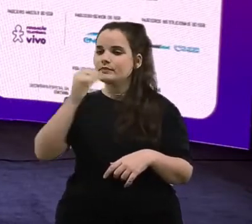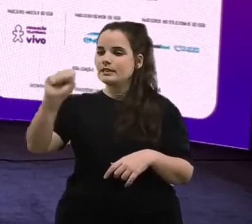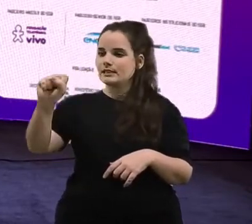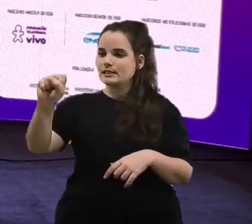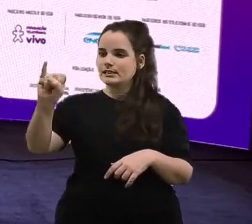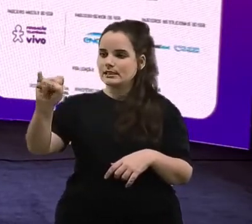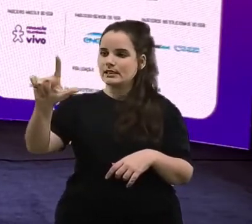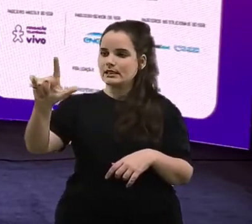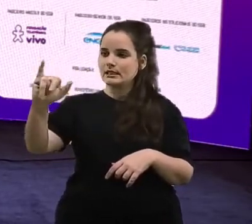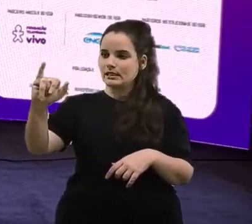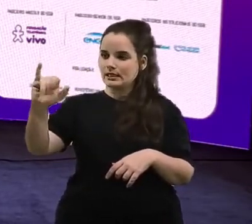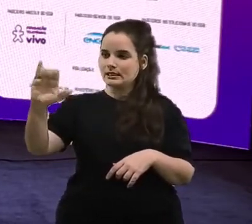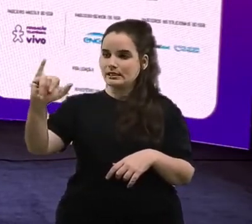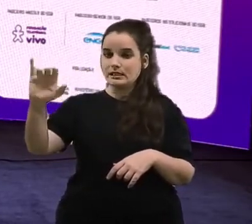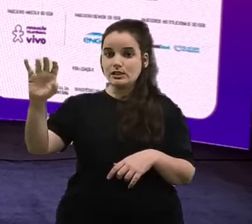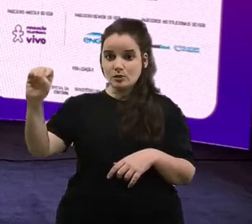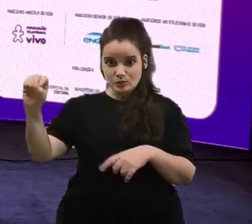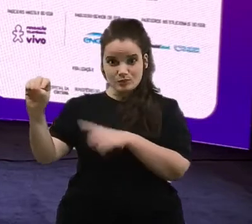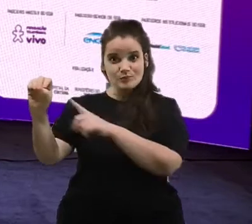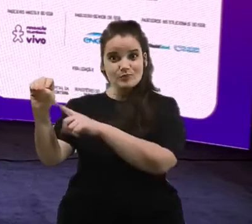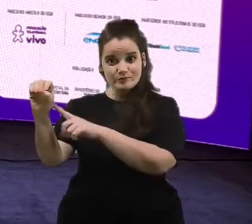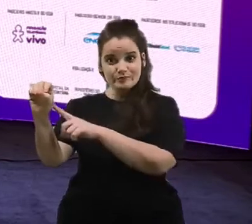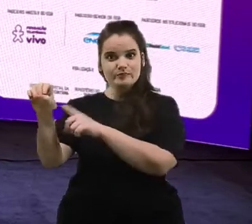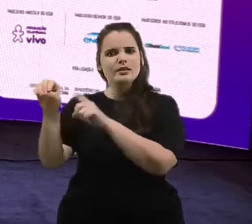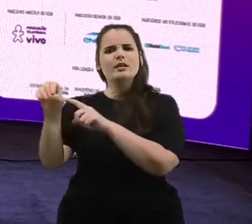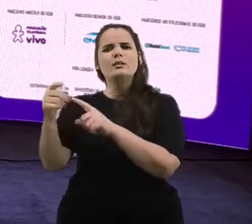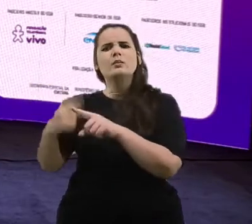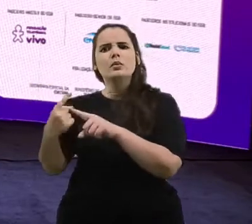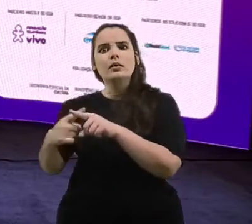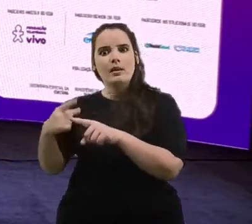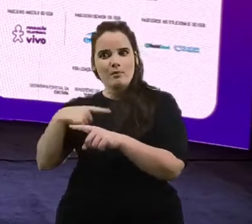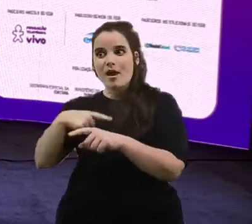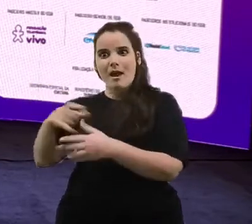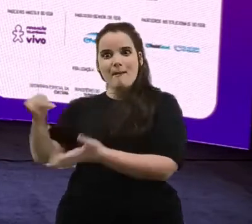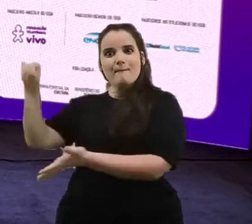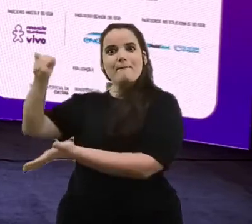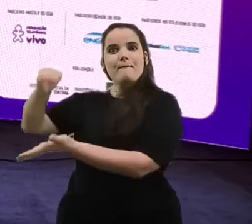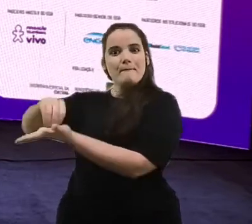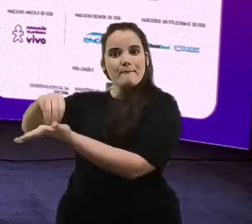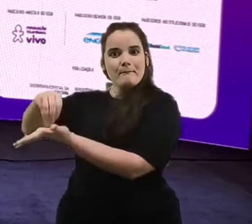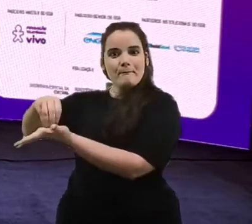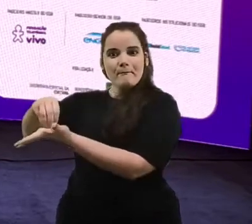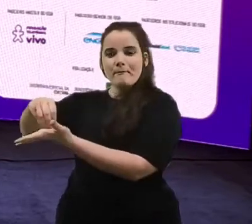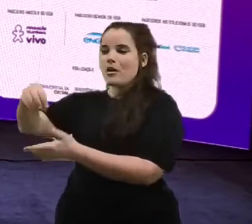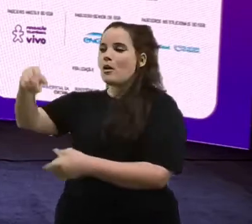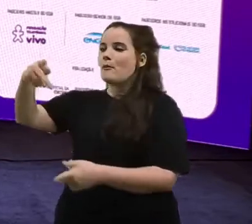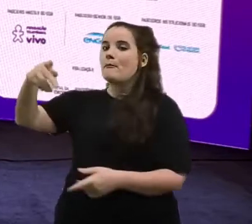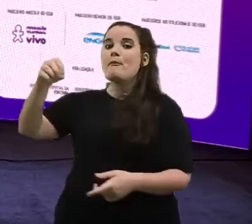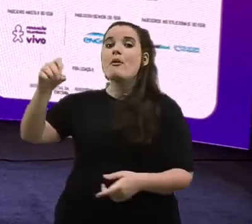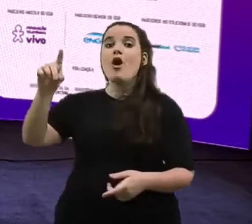possibilitaria a gente a desenvolver essa solução totalmente diferenciada e inovadora, que é o Uper hoje em